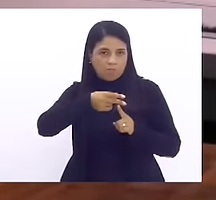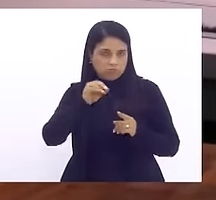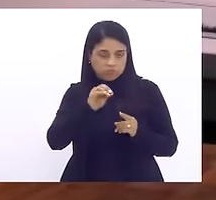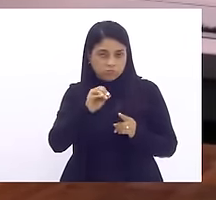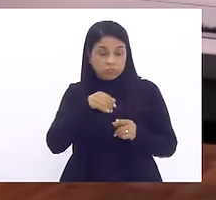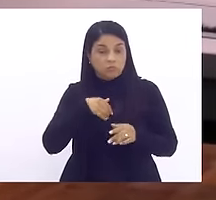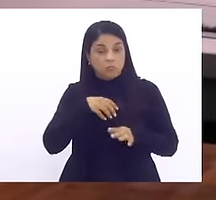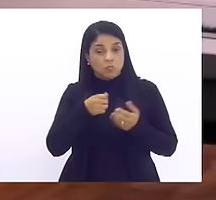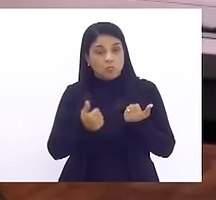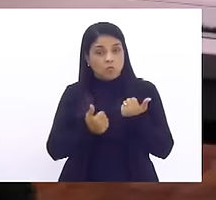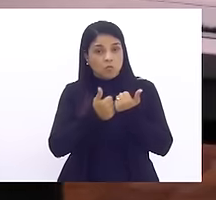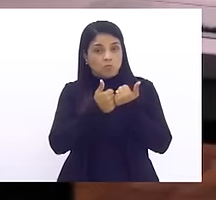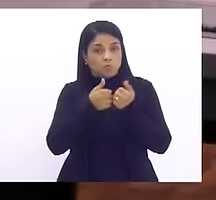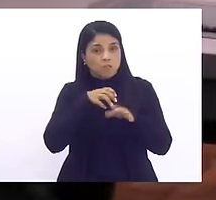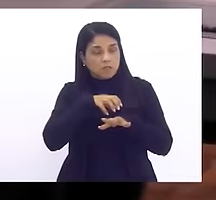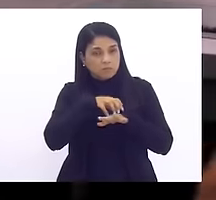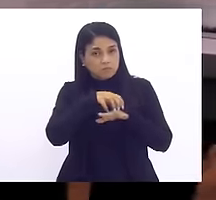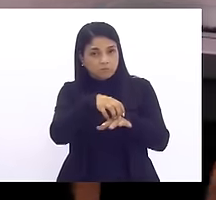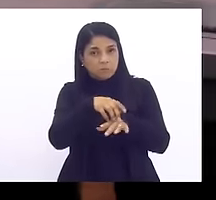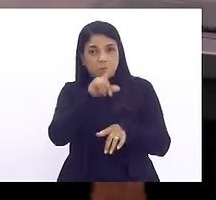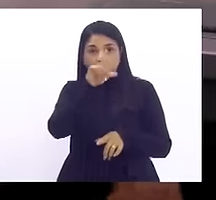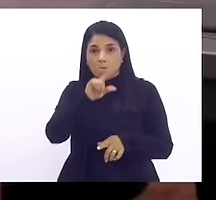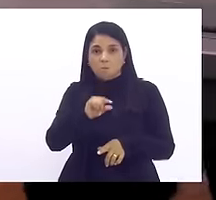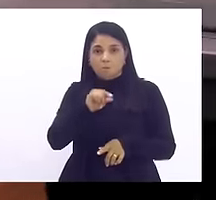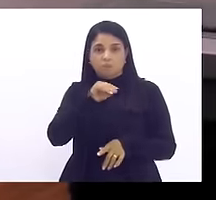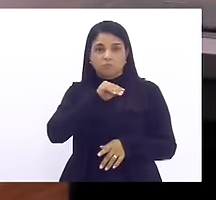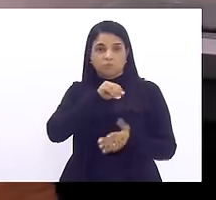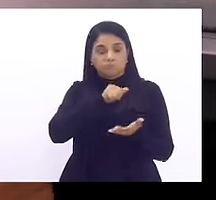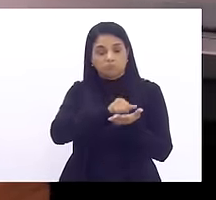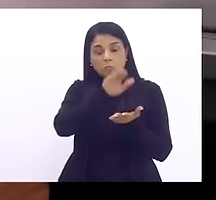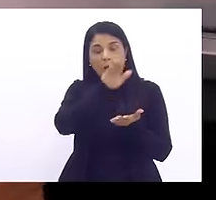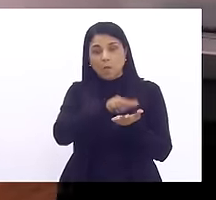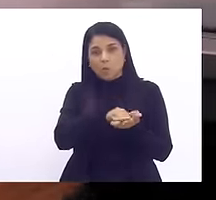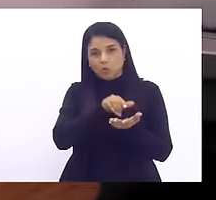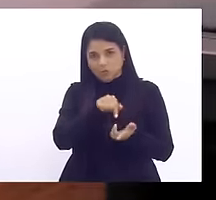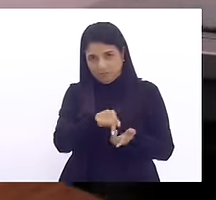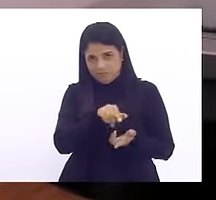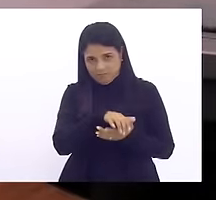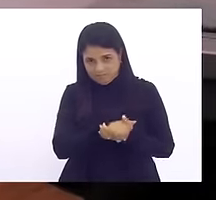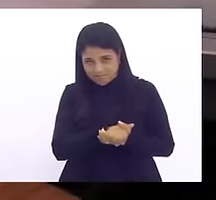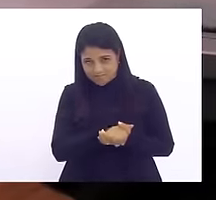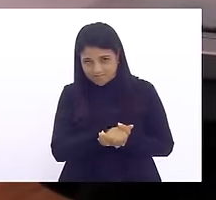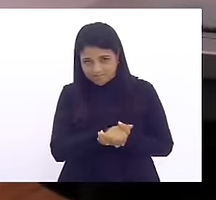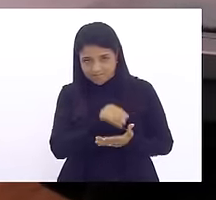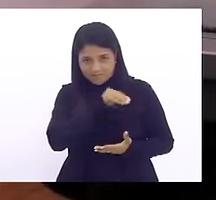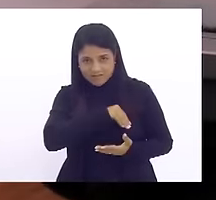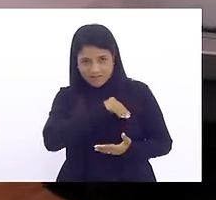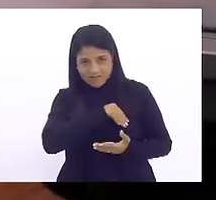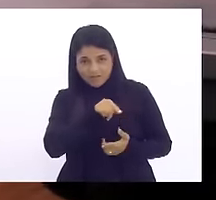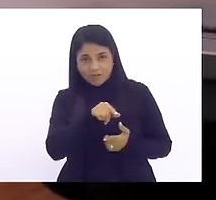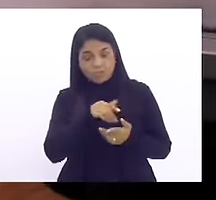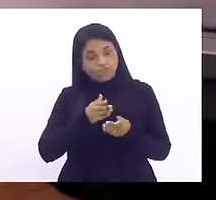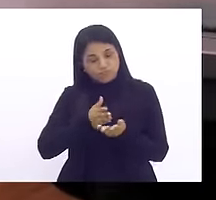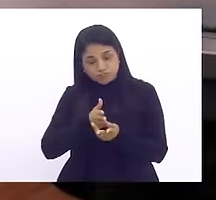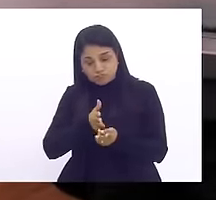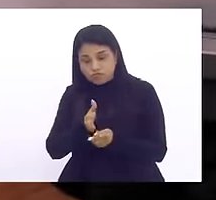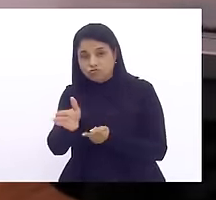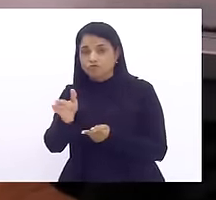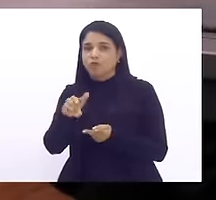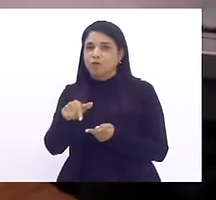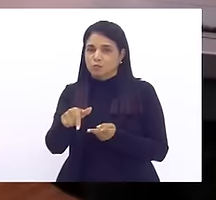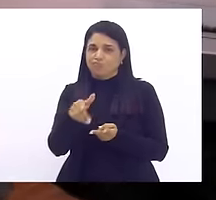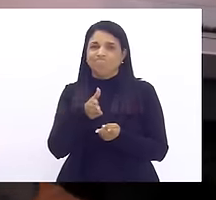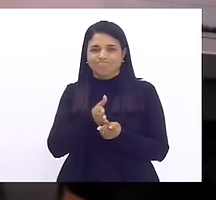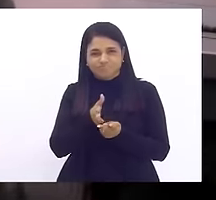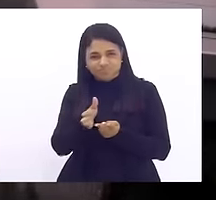de transporte hoje ele ganha menos do que uma multa que ele aplica Então realmente há Desvio de Conduta já houve